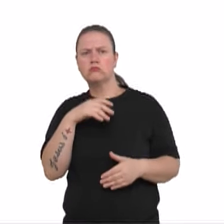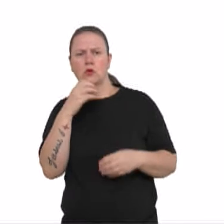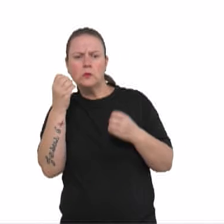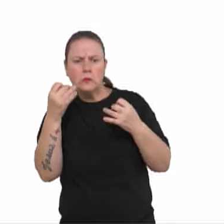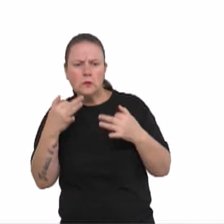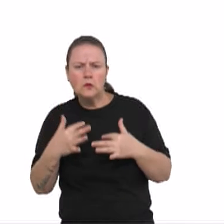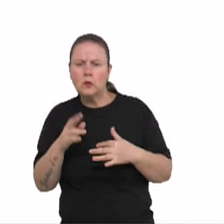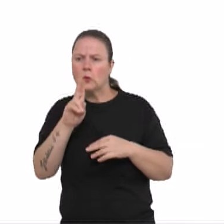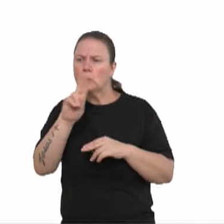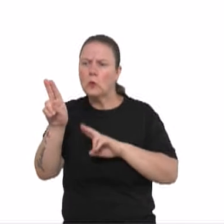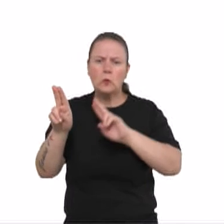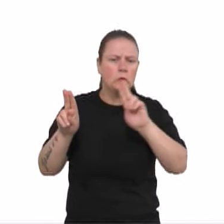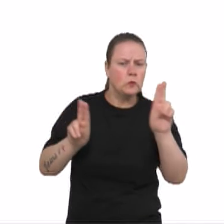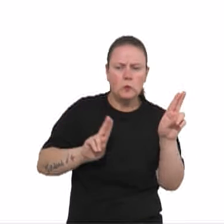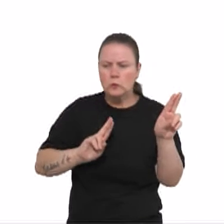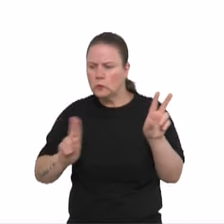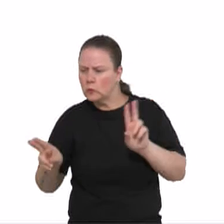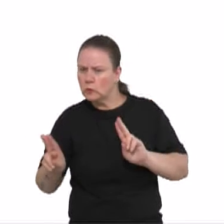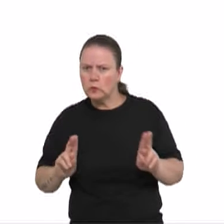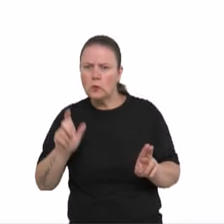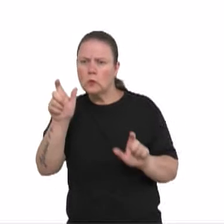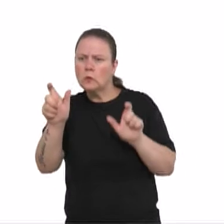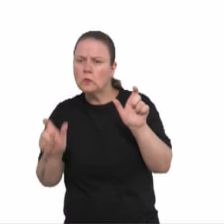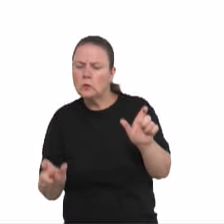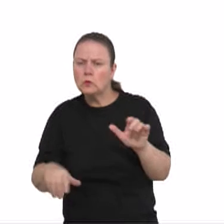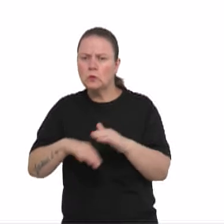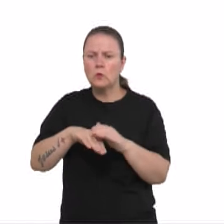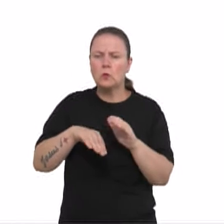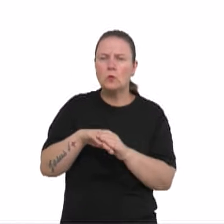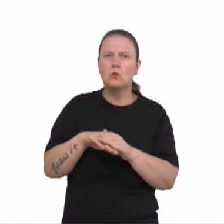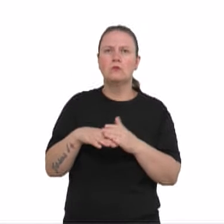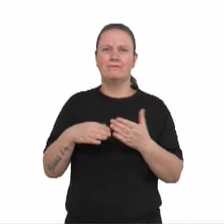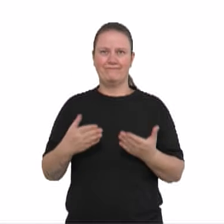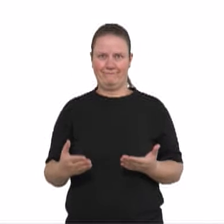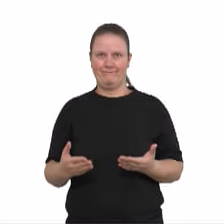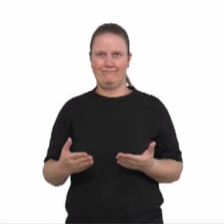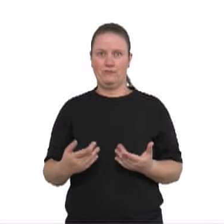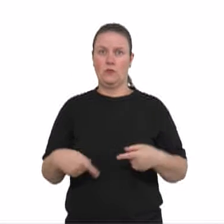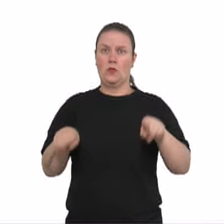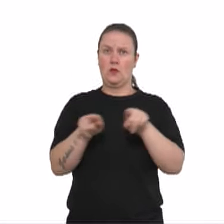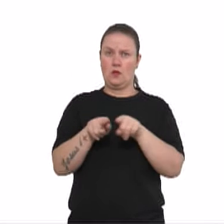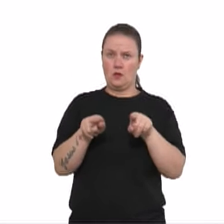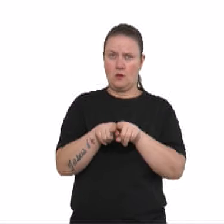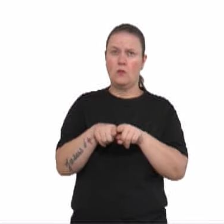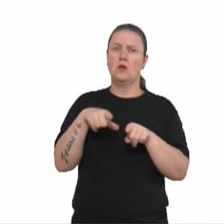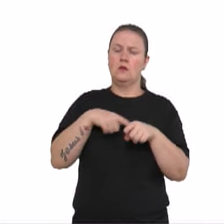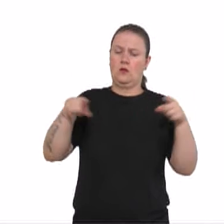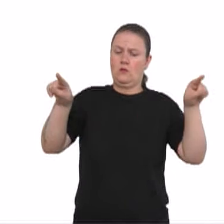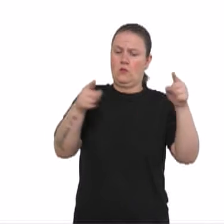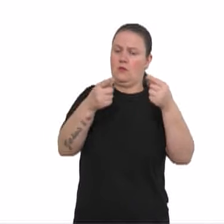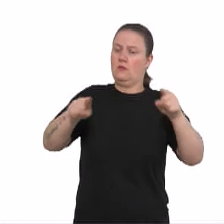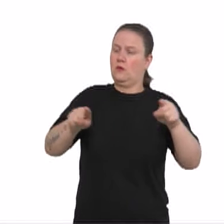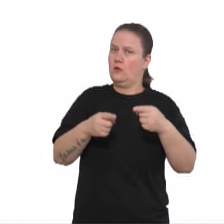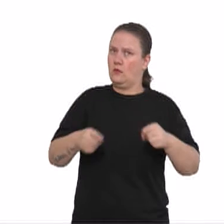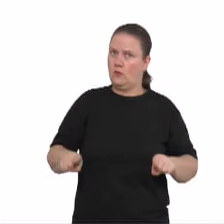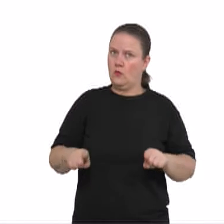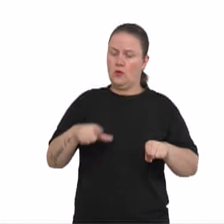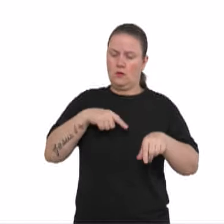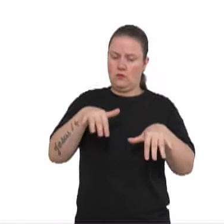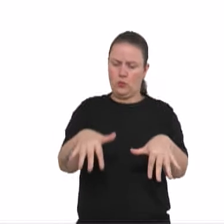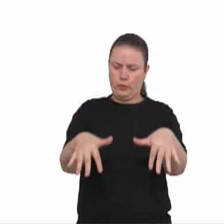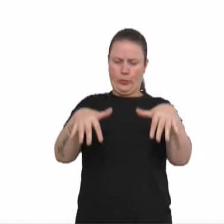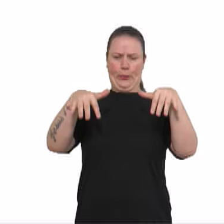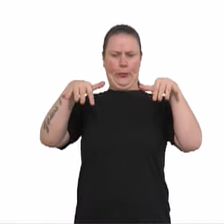e possui os outros elementos que eu já falei para vocês. O som da vinheta, que é a música, a